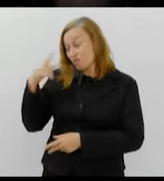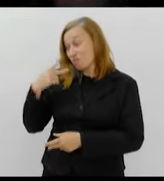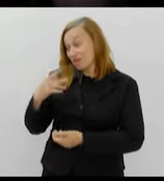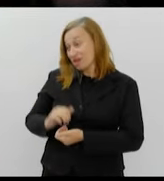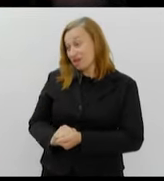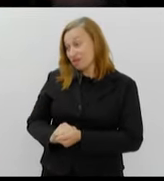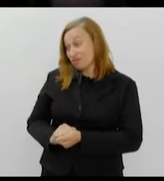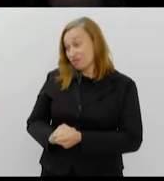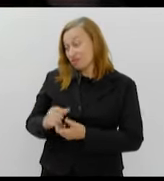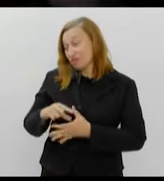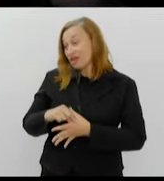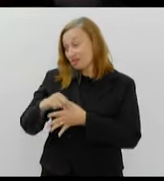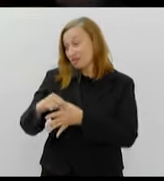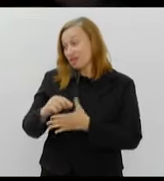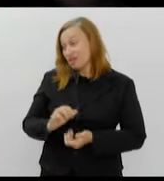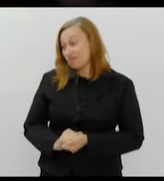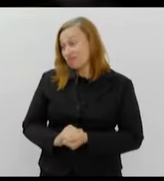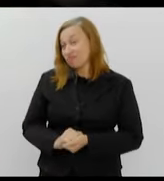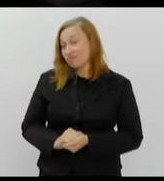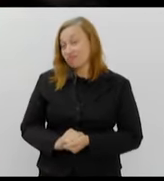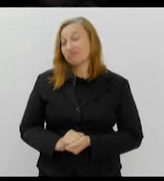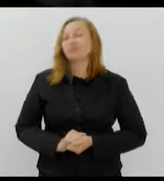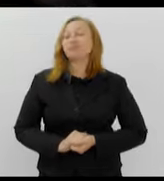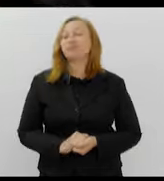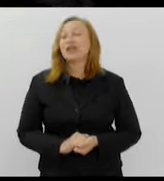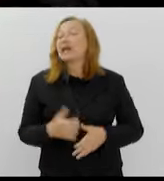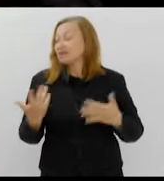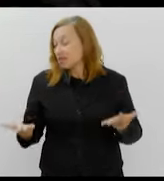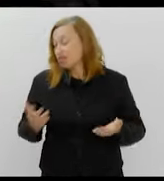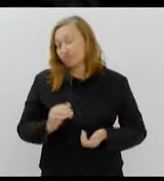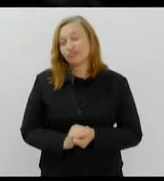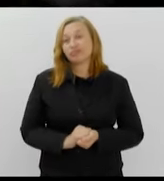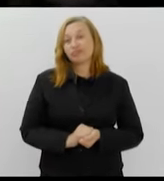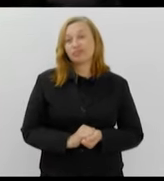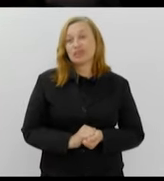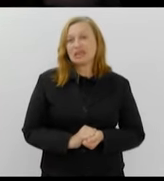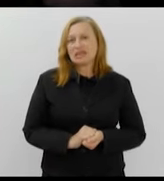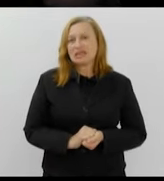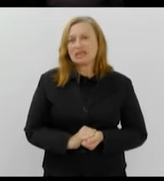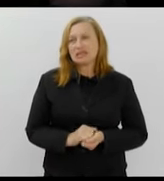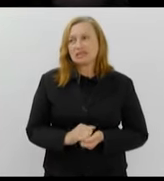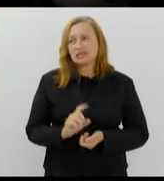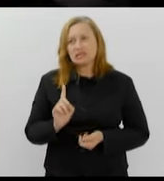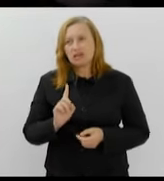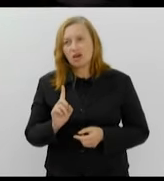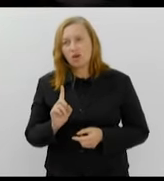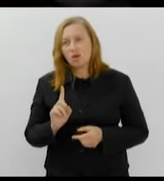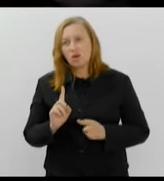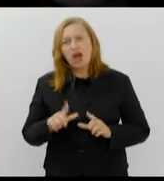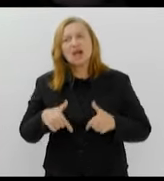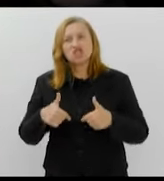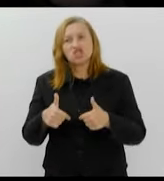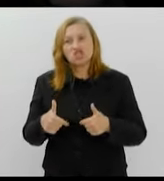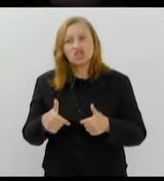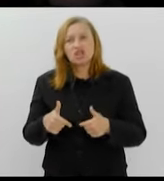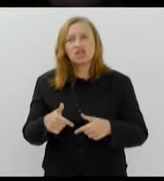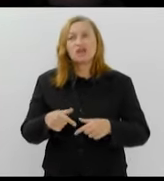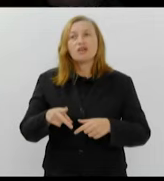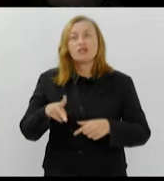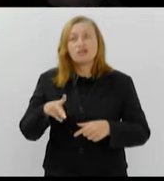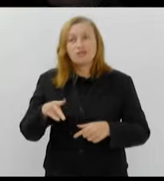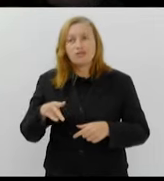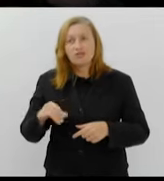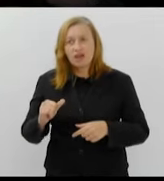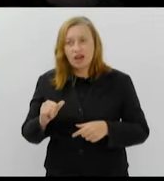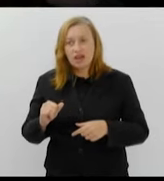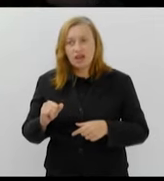presidente do meu partido e maior entusiasta da minha candidatura Então se a gente não der um freio nisso vai criando uma bola de neve e